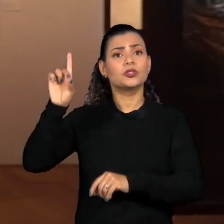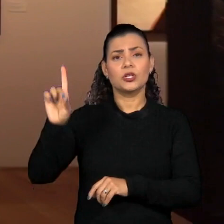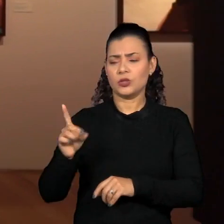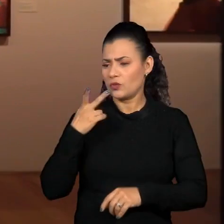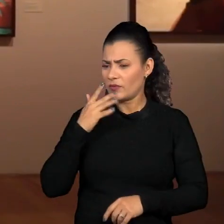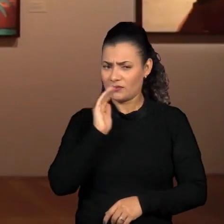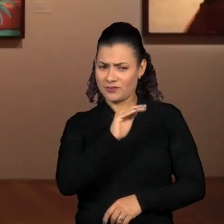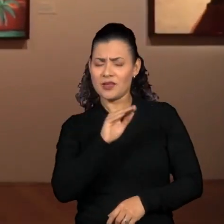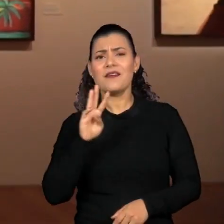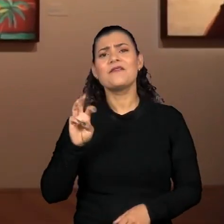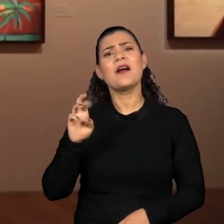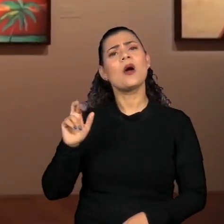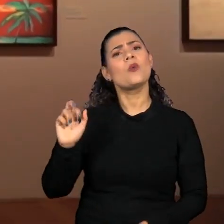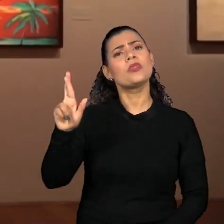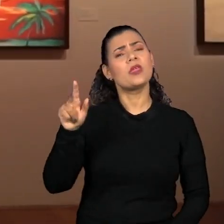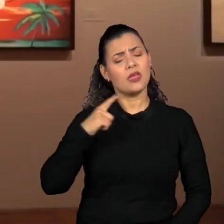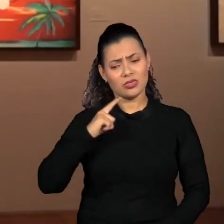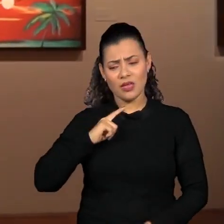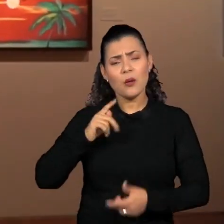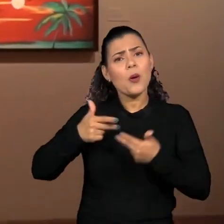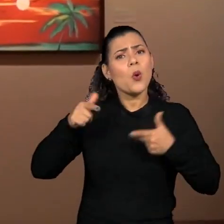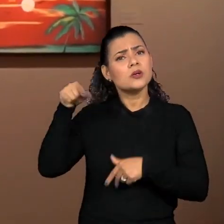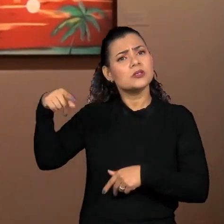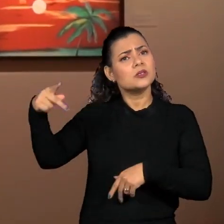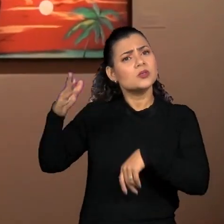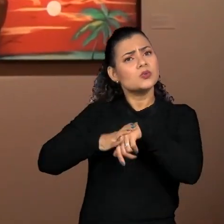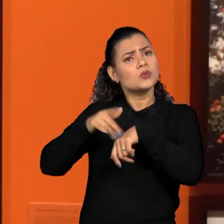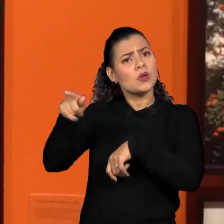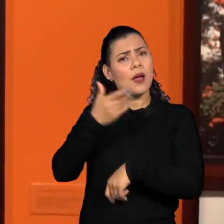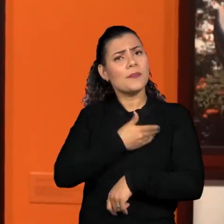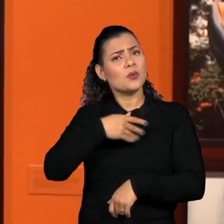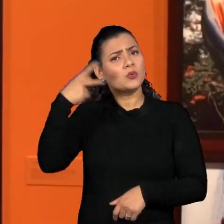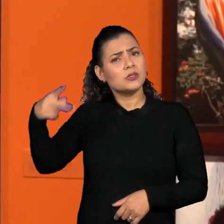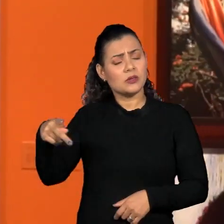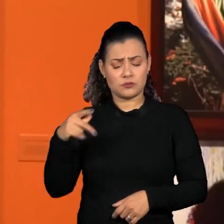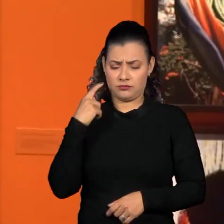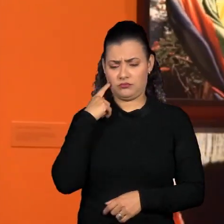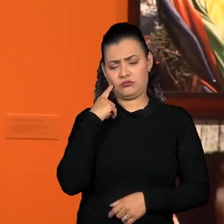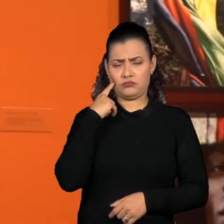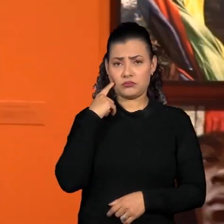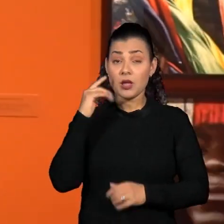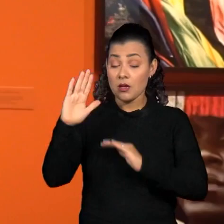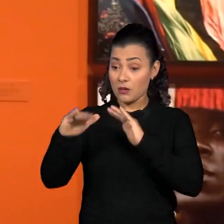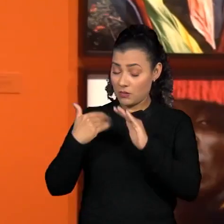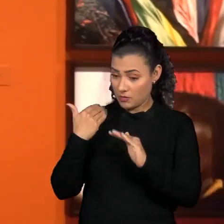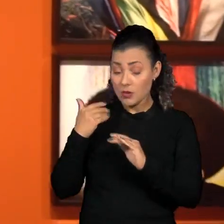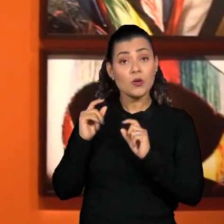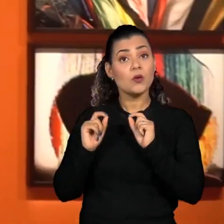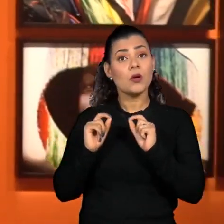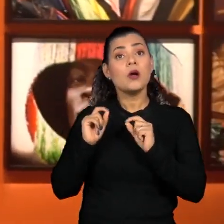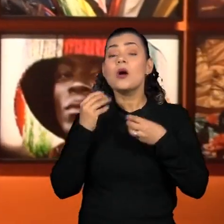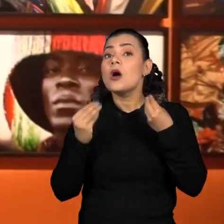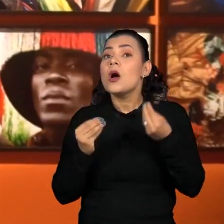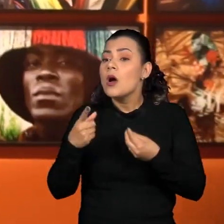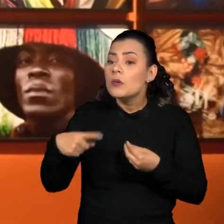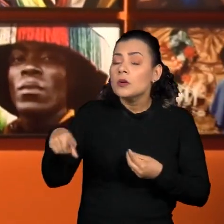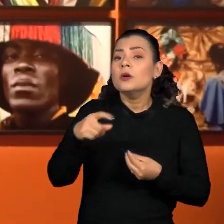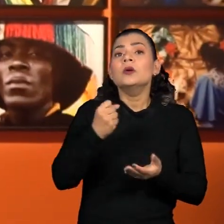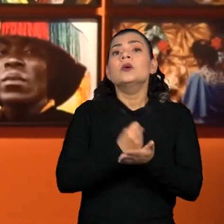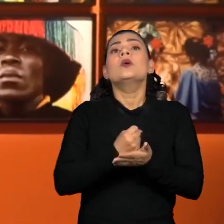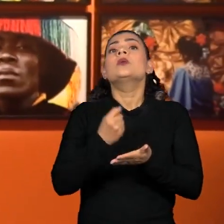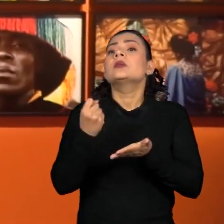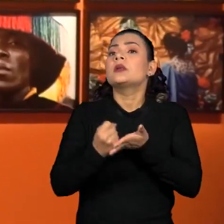Walter, tem um negócio lá do Rio que veio para você. Acho que é de um colega seu. E nessa mensagem dizia: como é que vocês foram